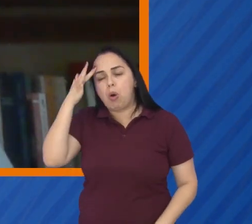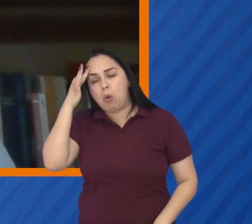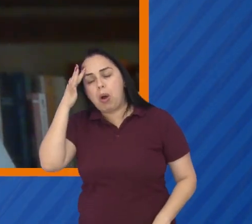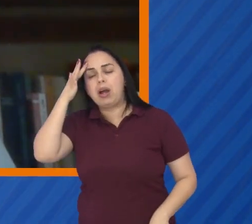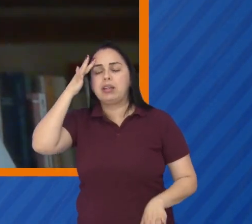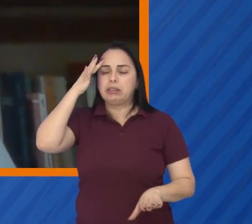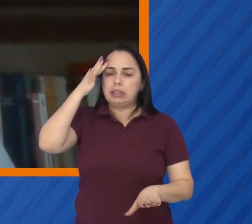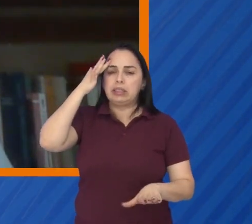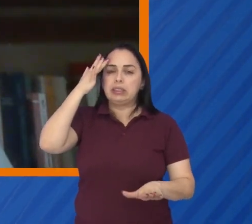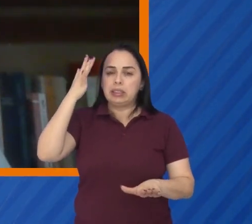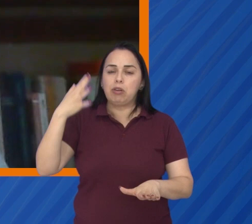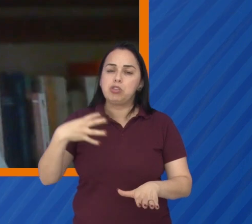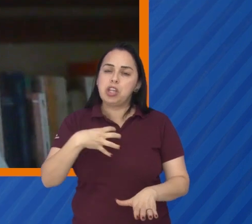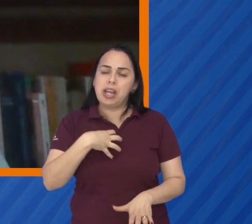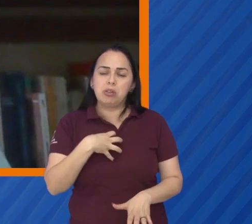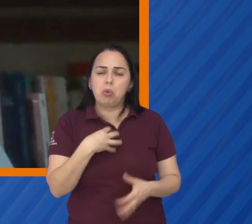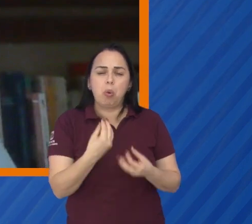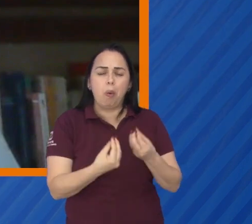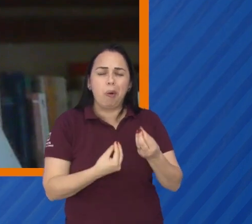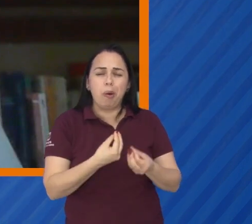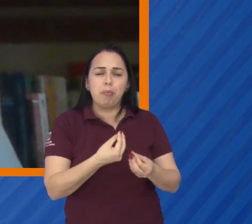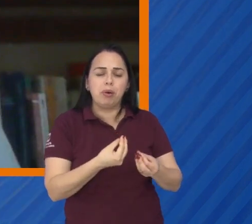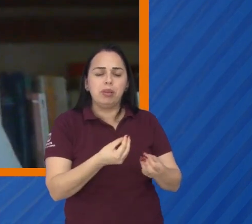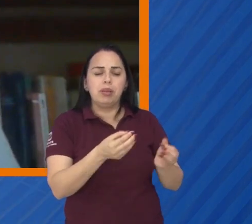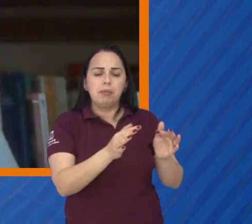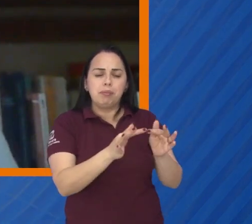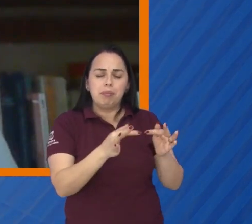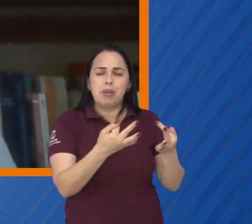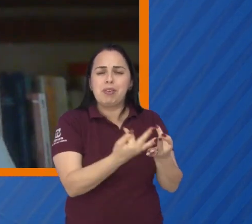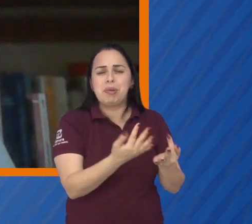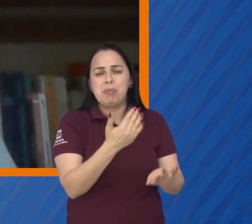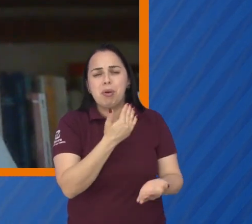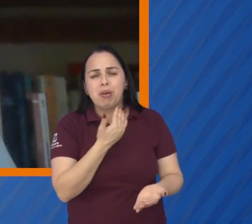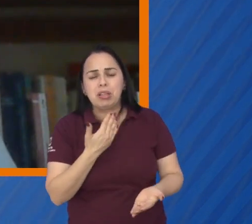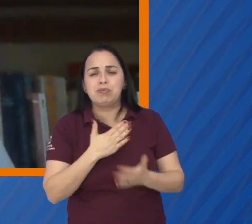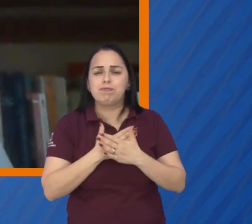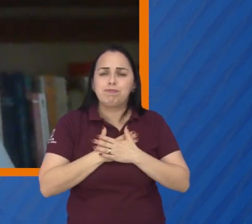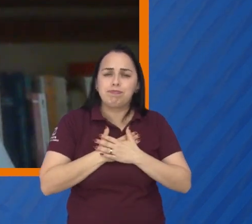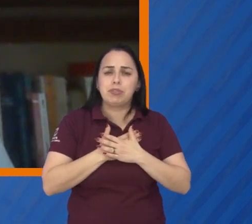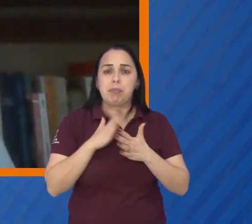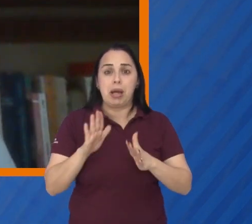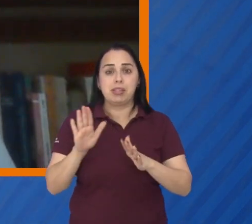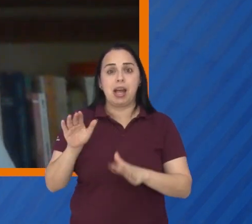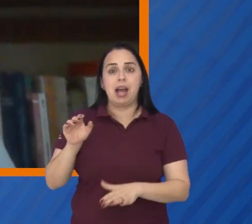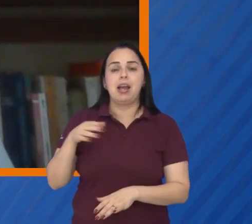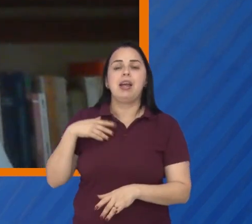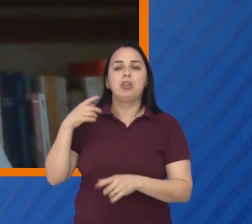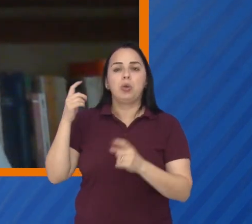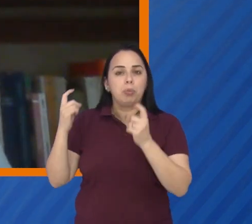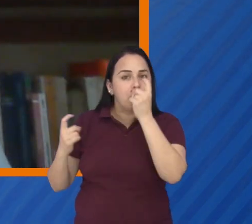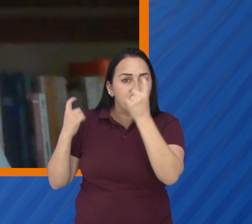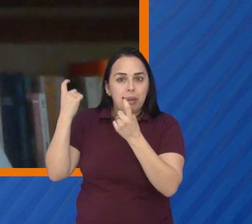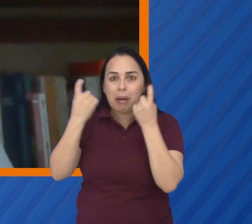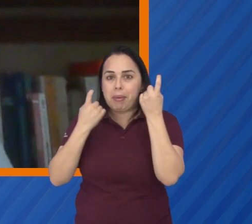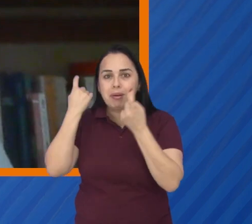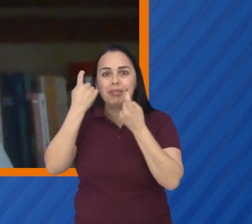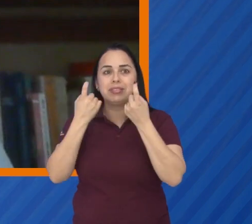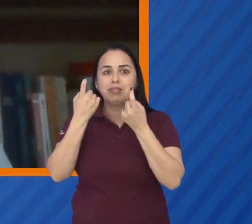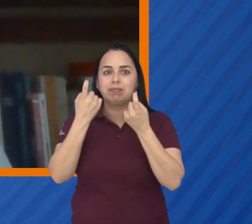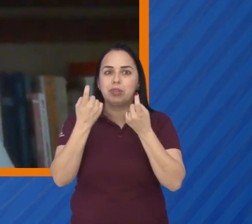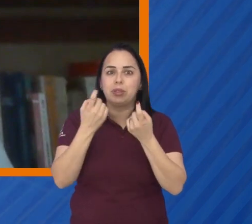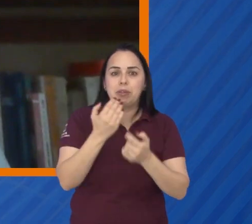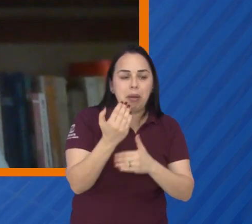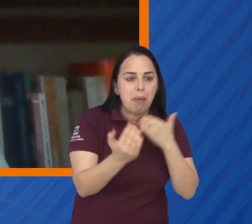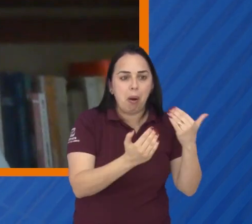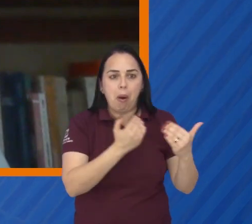né? Mas a questão é que isso é quase universal, né? Toda a sociedade humana tem uma preocupação